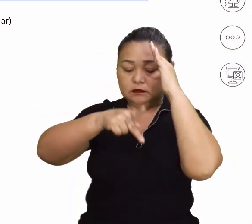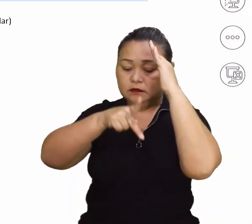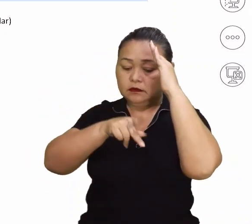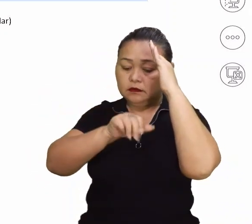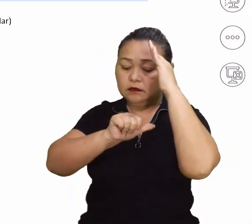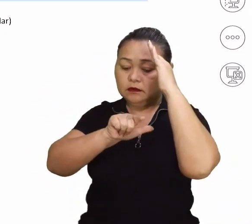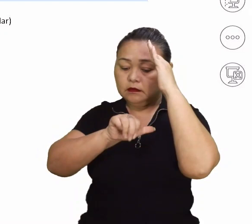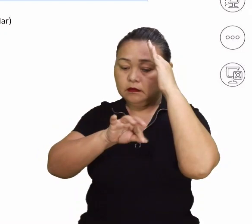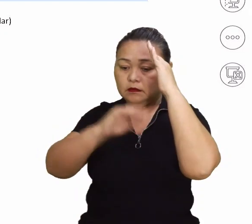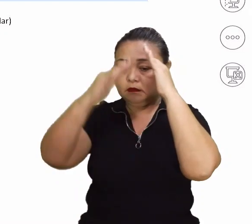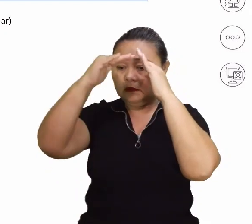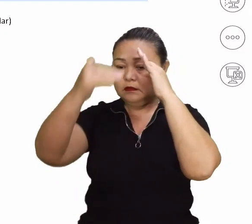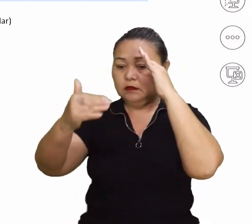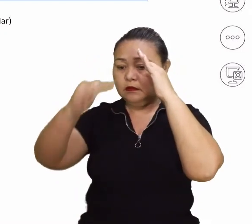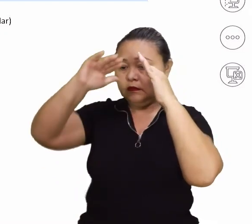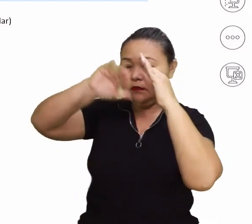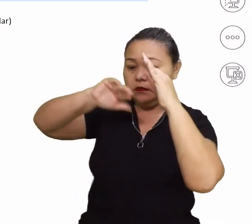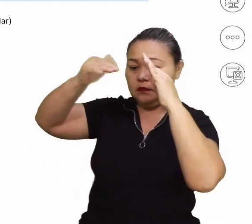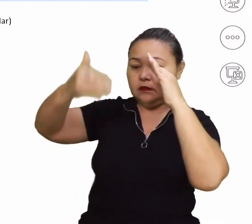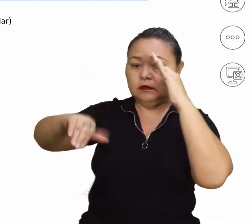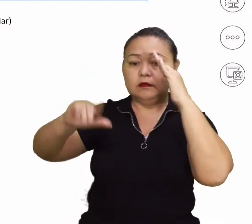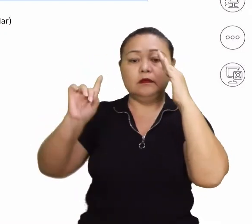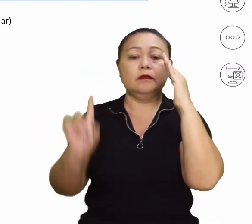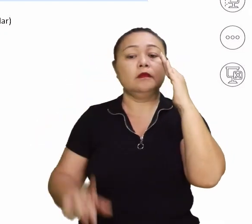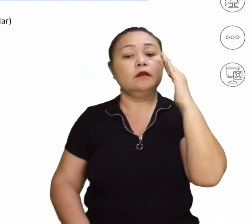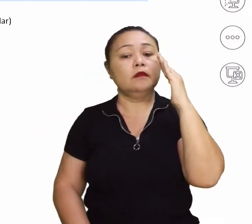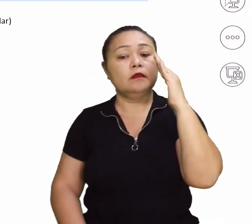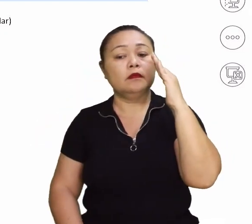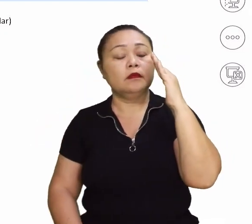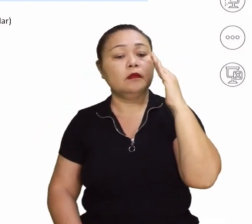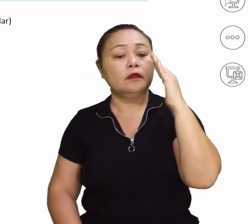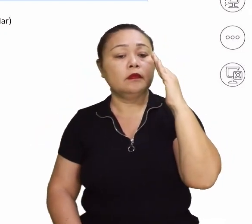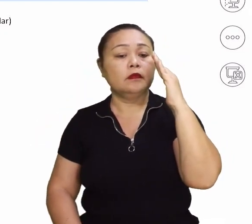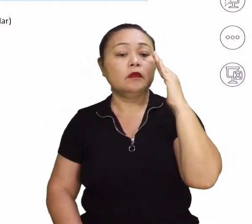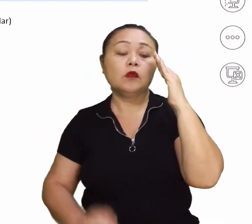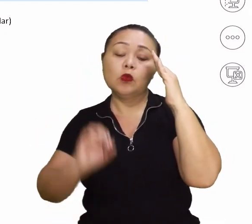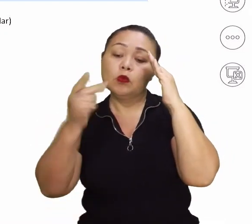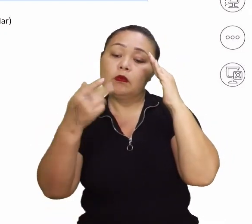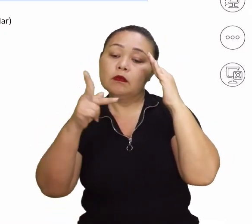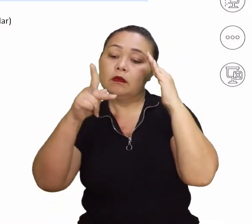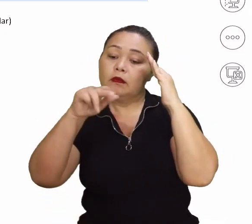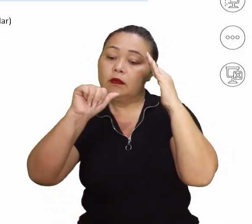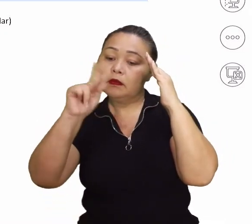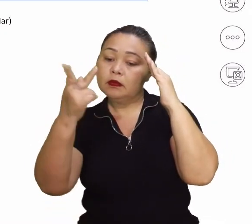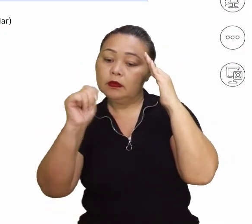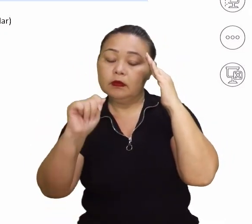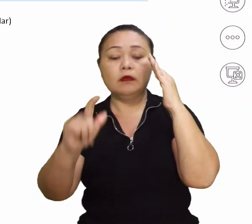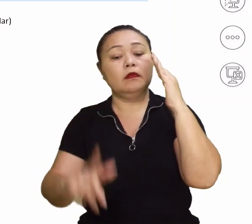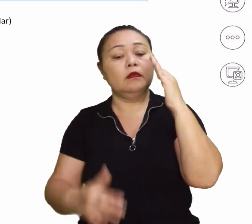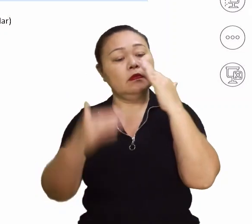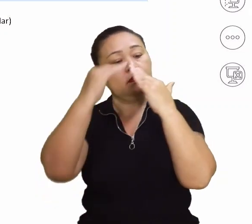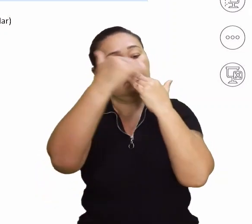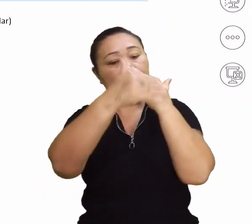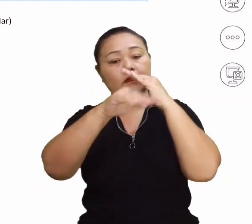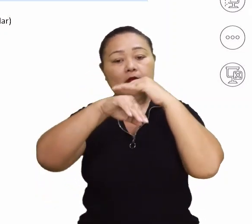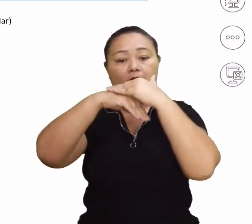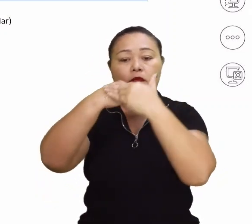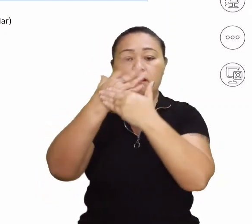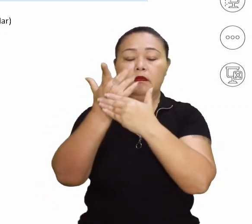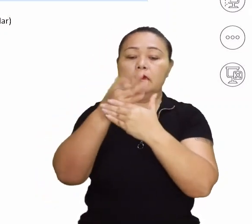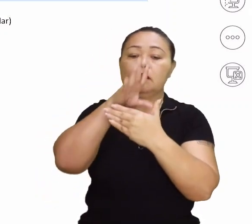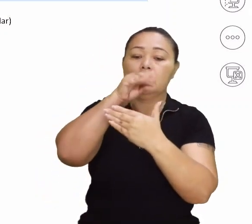palafitas, com coberturas e paredes de paxiúba ou de palha. Por baixo habitam